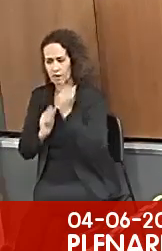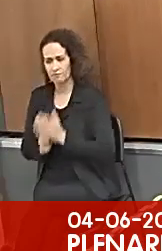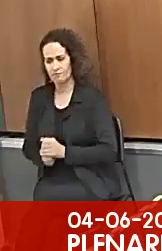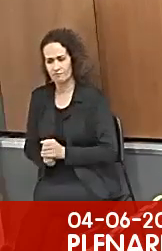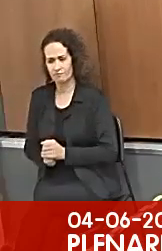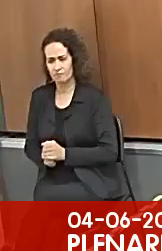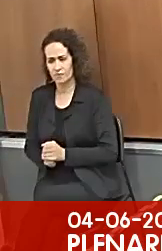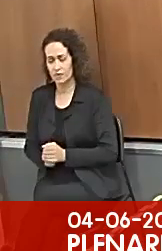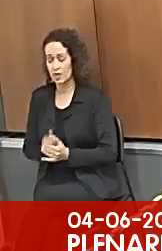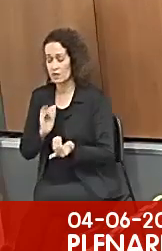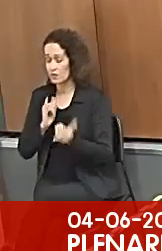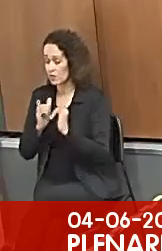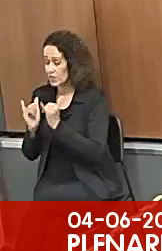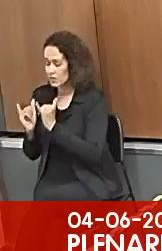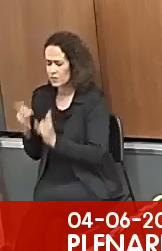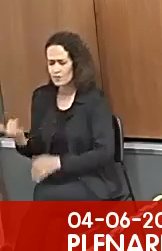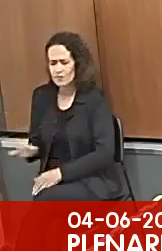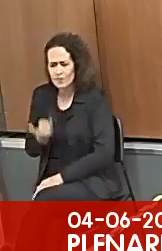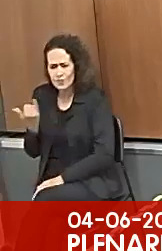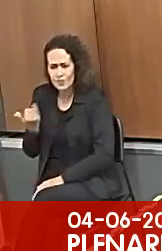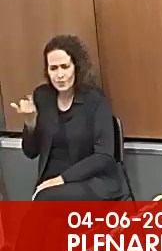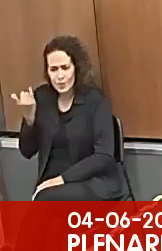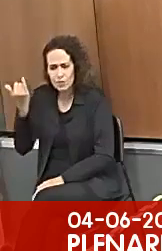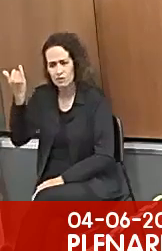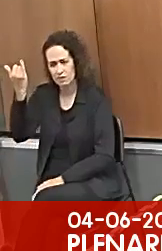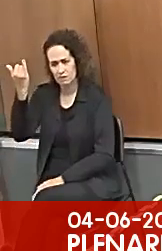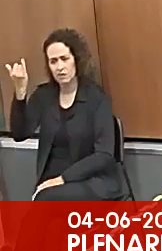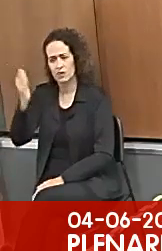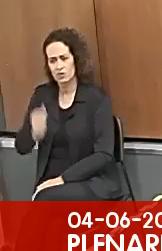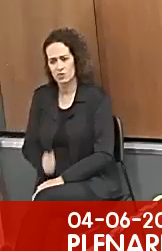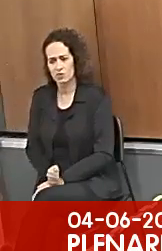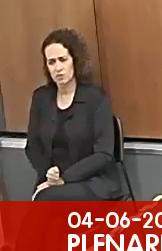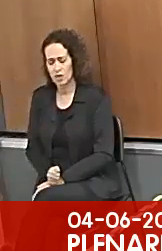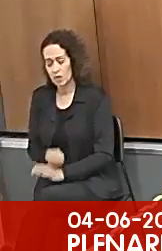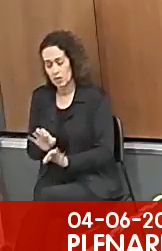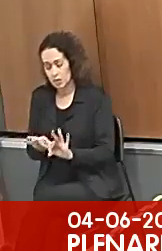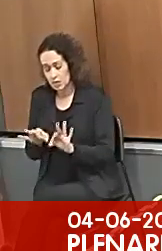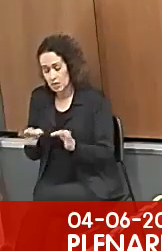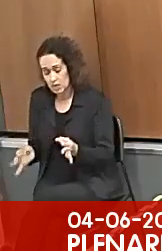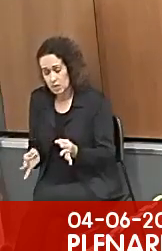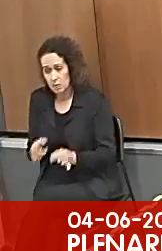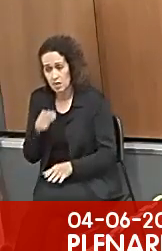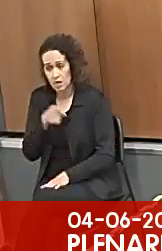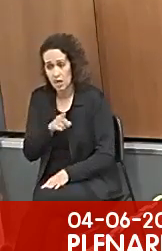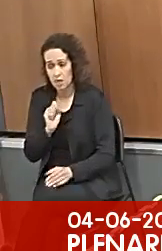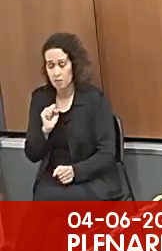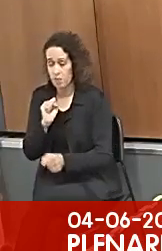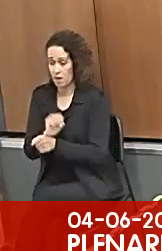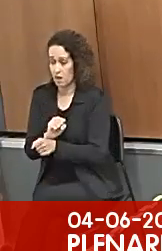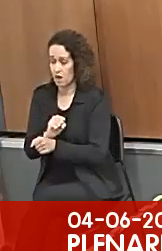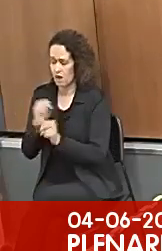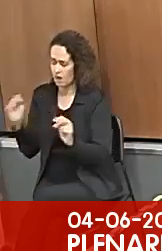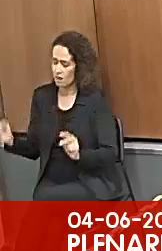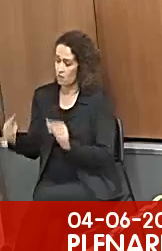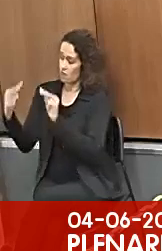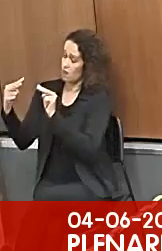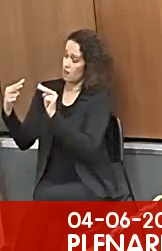essa informação ela é importante. O simples fato dele parar e olhar para